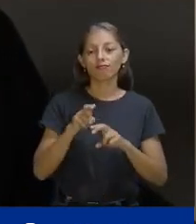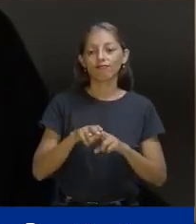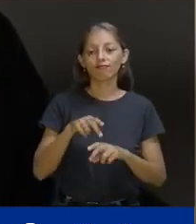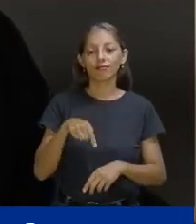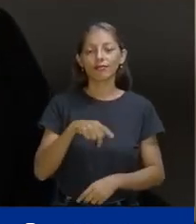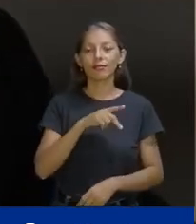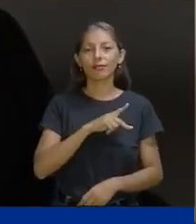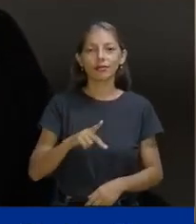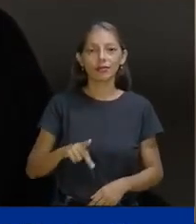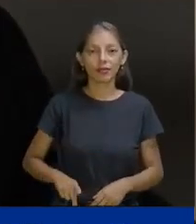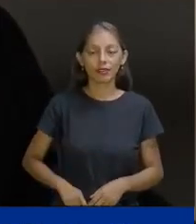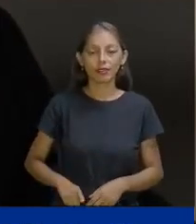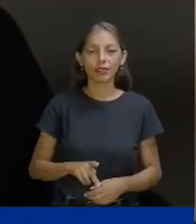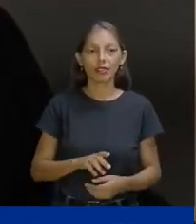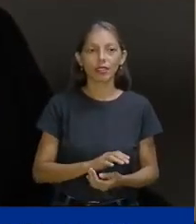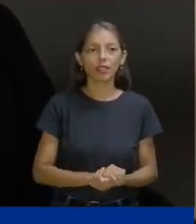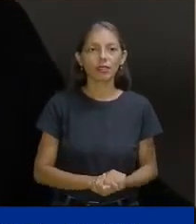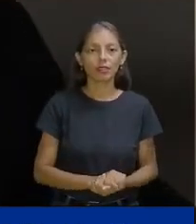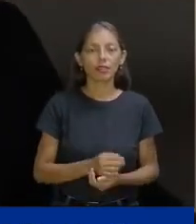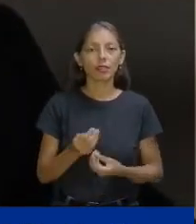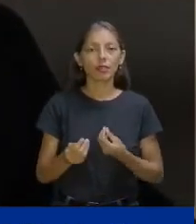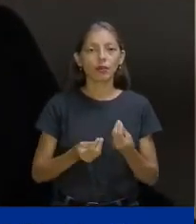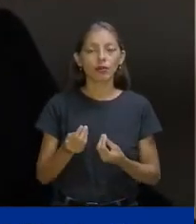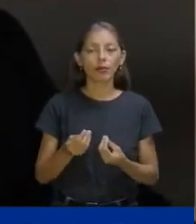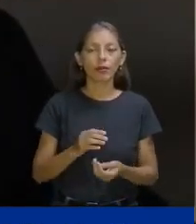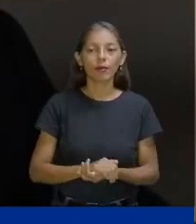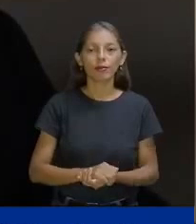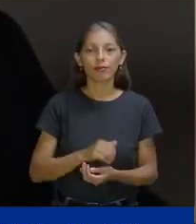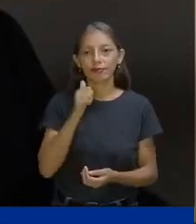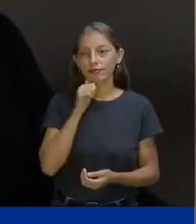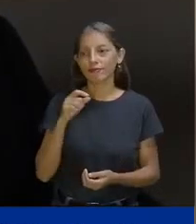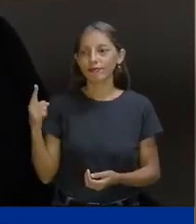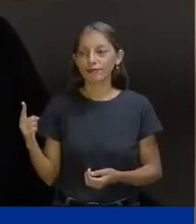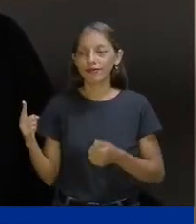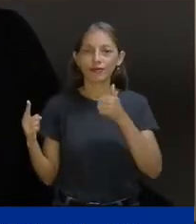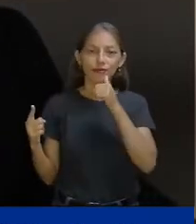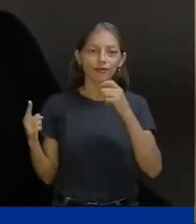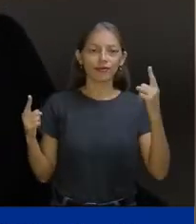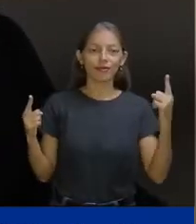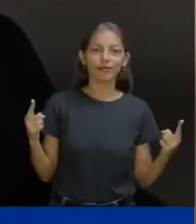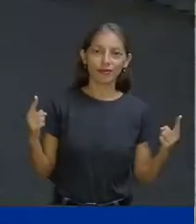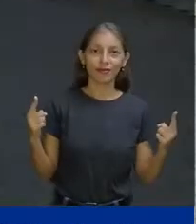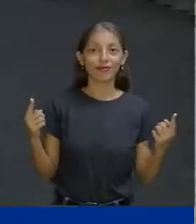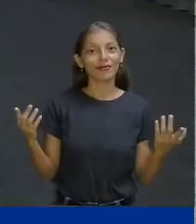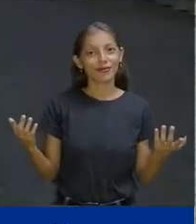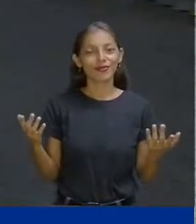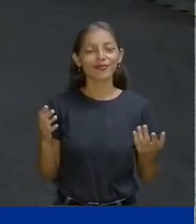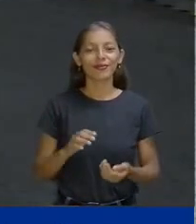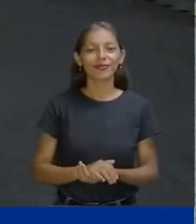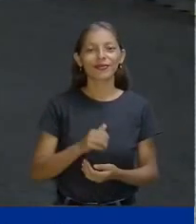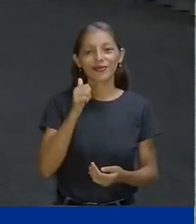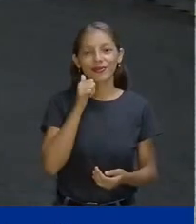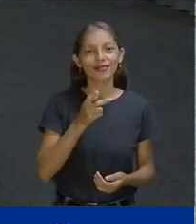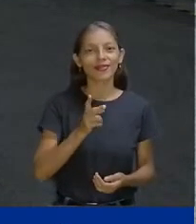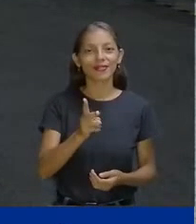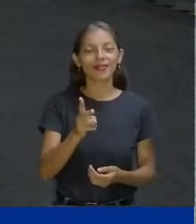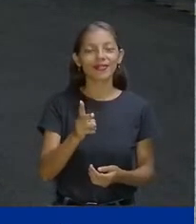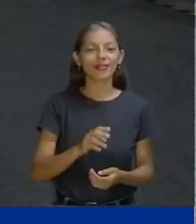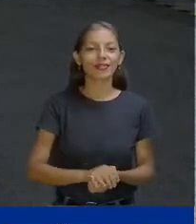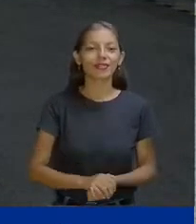TRE, Amapá. Ao lado da doutora Sara, e ao lado direito da doutora Sara, e ao lado esquerdo a Milene e a Cleme, né, cercado por essas